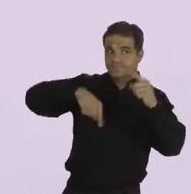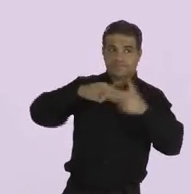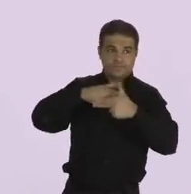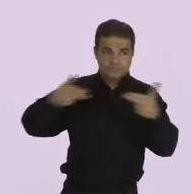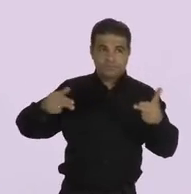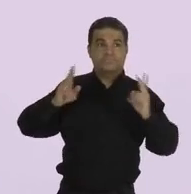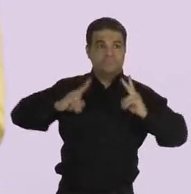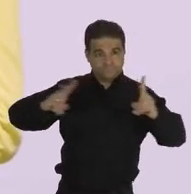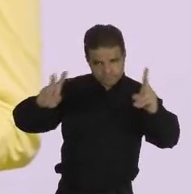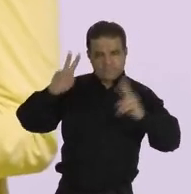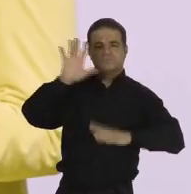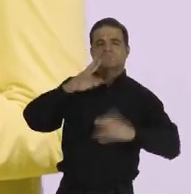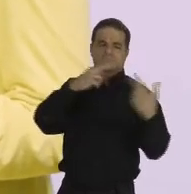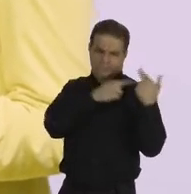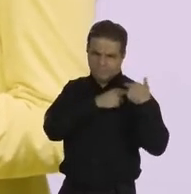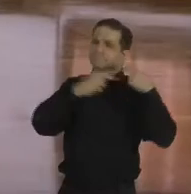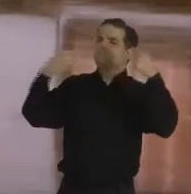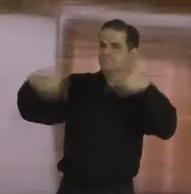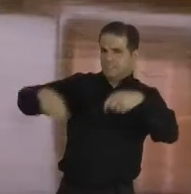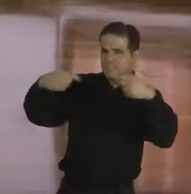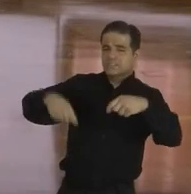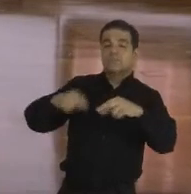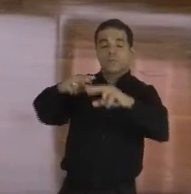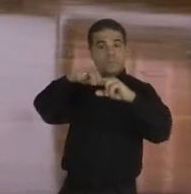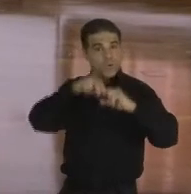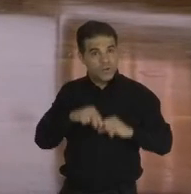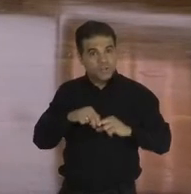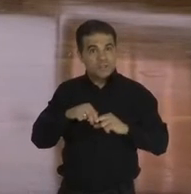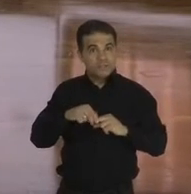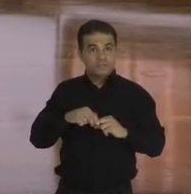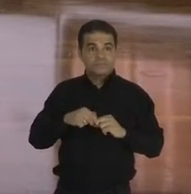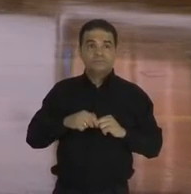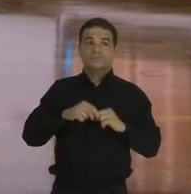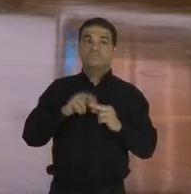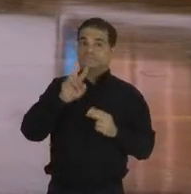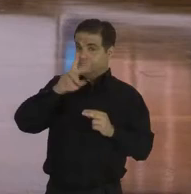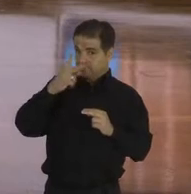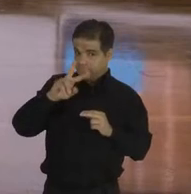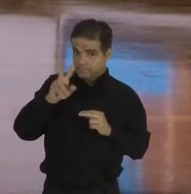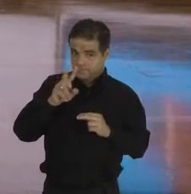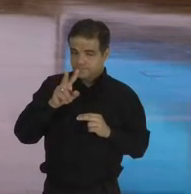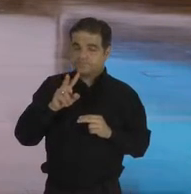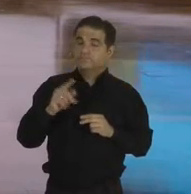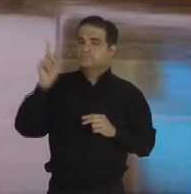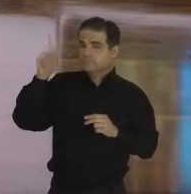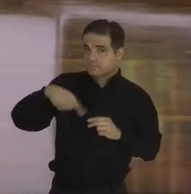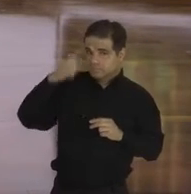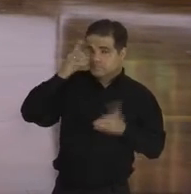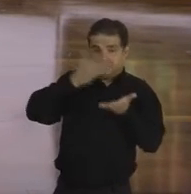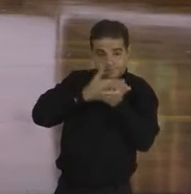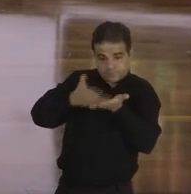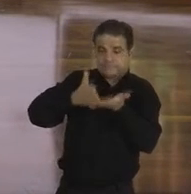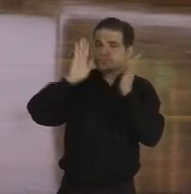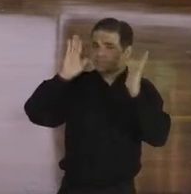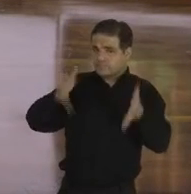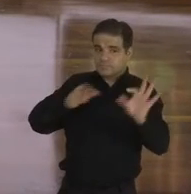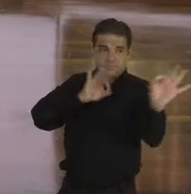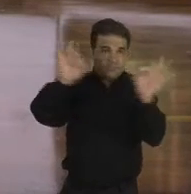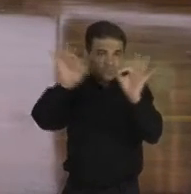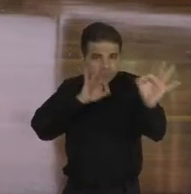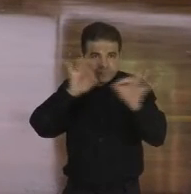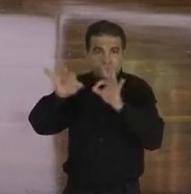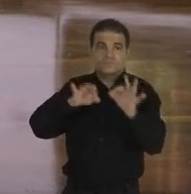sempre com muita responsabilidade por isso aí Jump e Expert já nascem com o